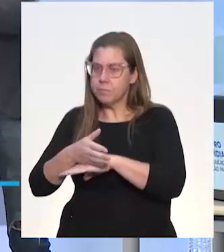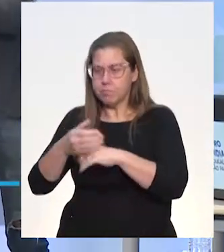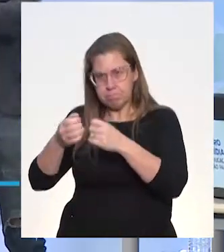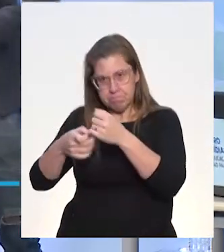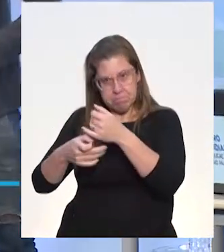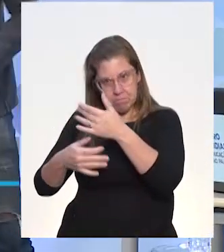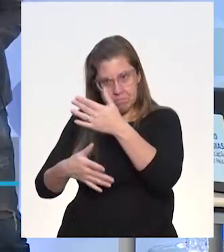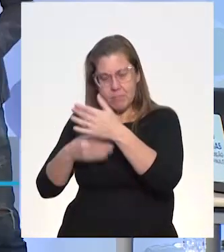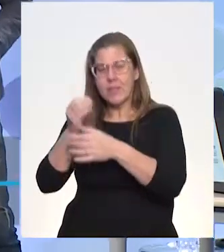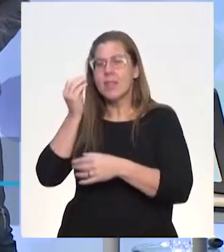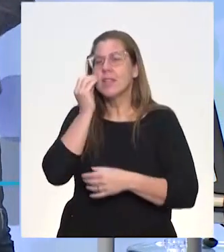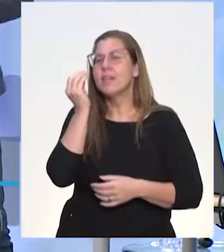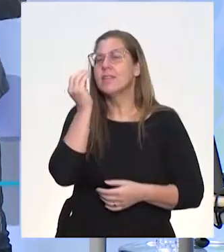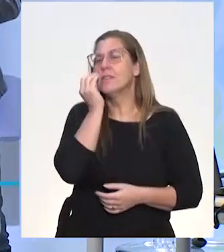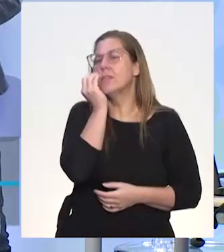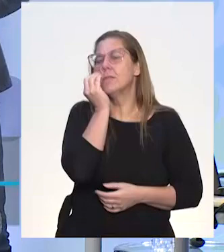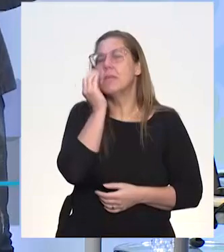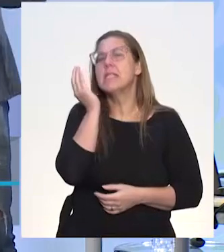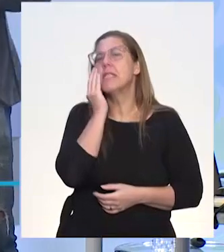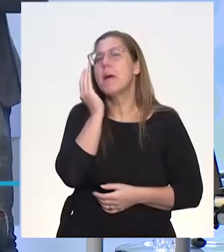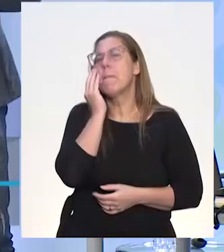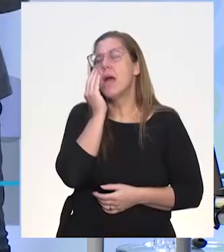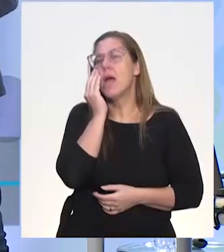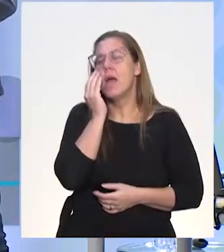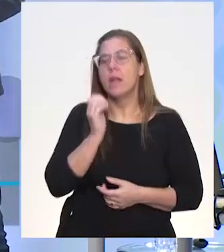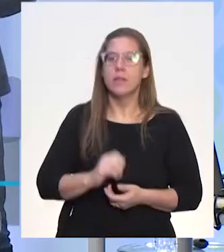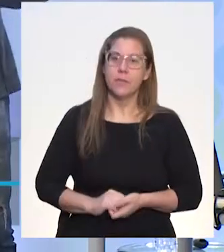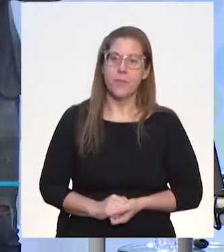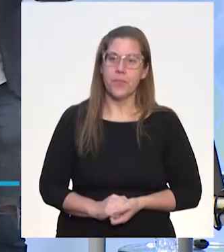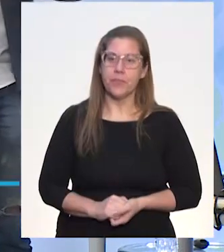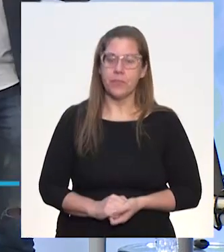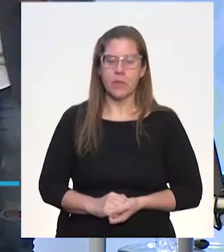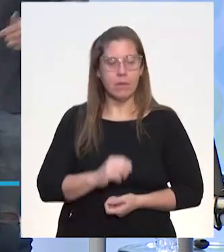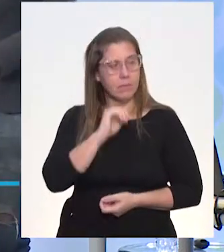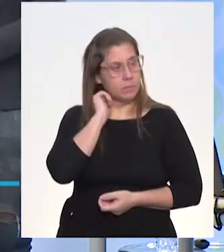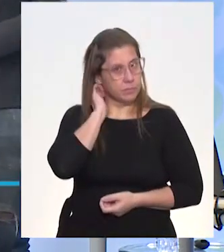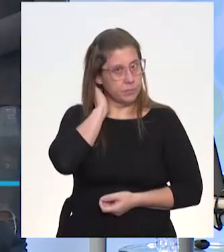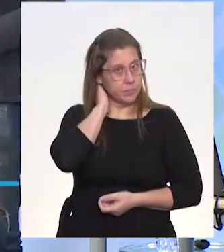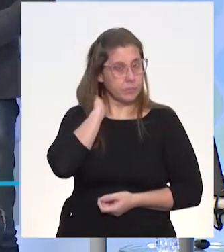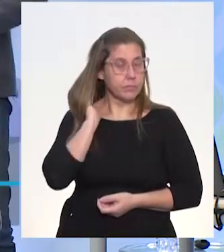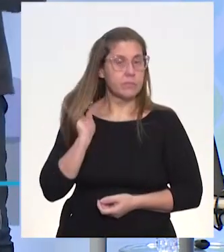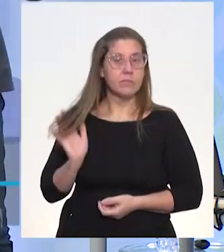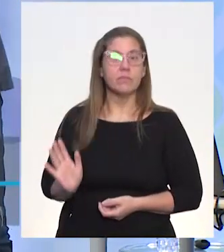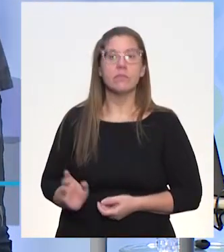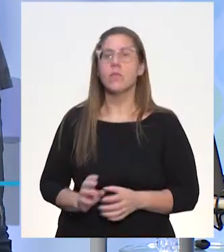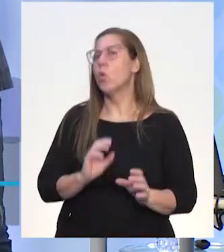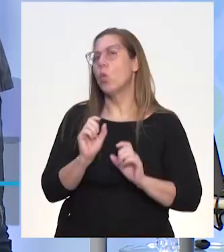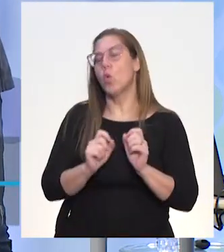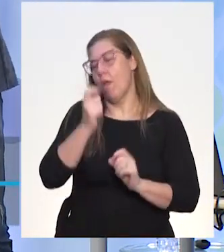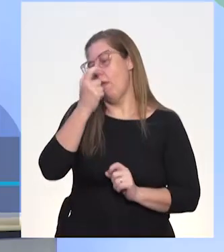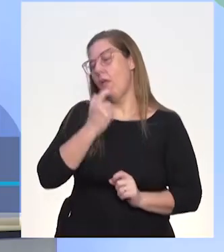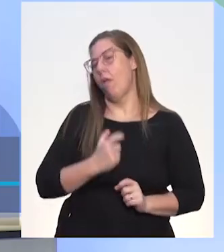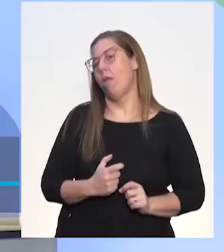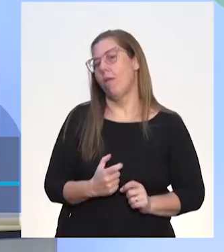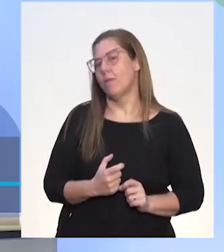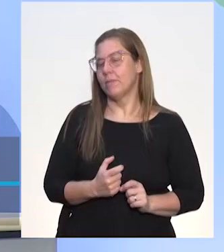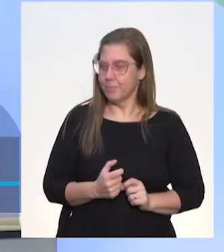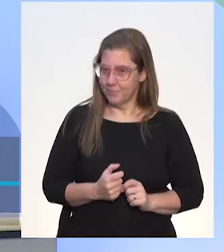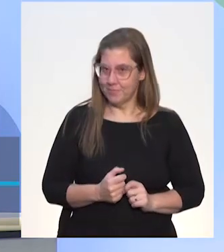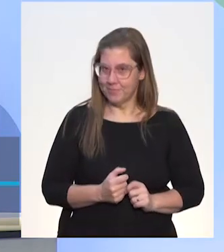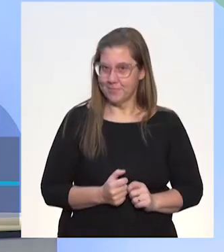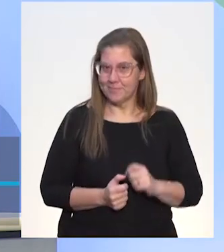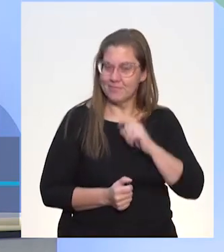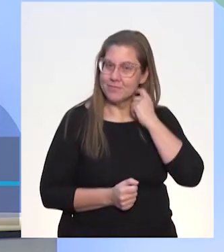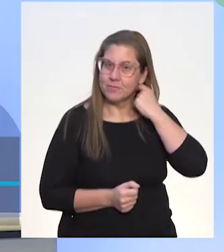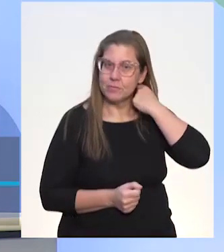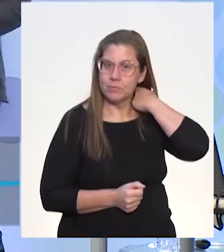vai tentar sacar, vai tentar adivinhar, vai tentar saber o que essa coisa seria.